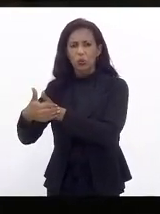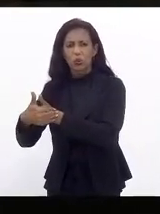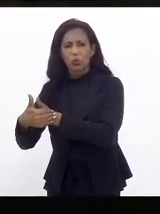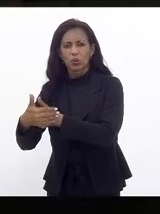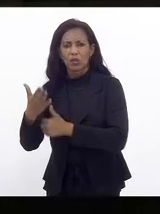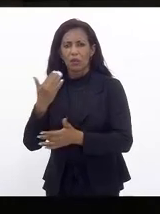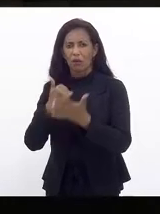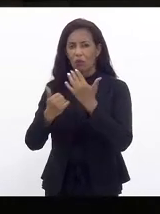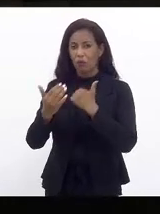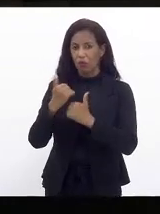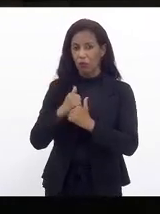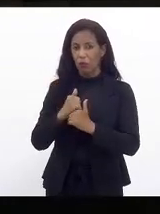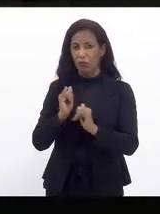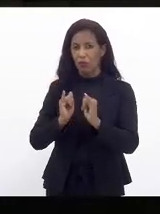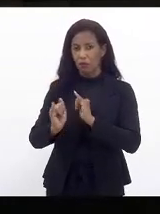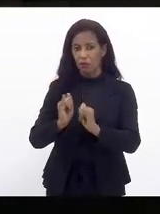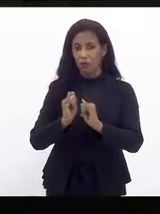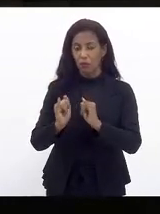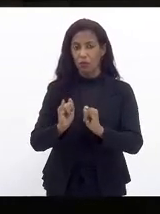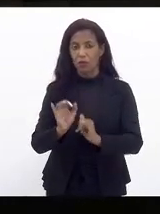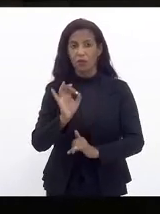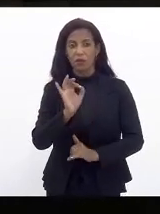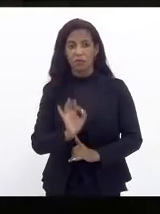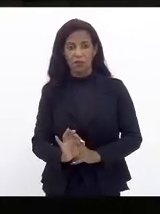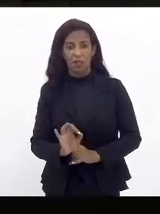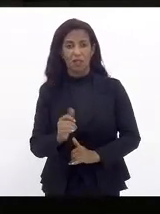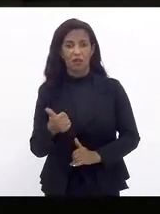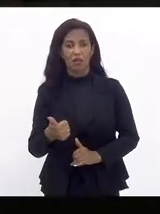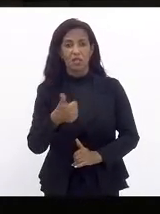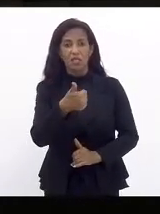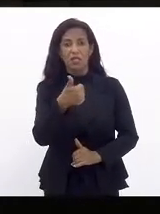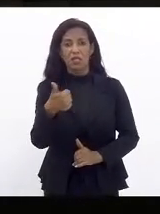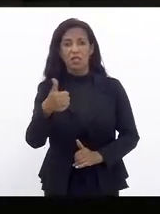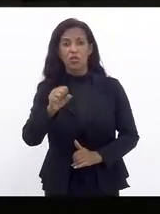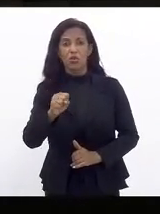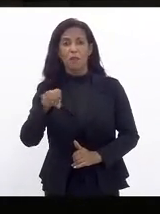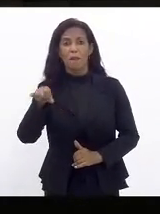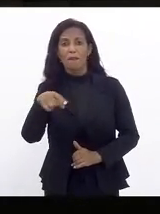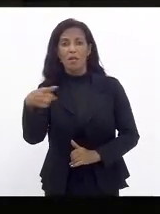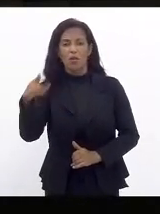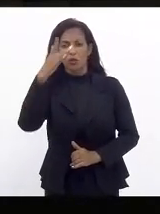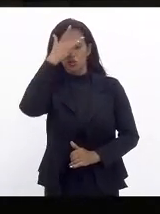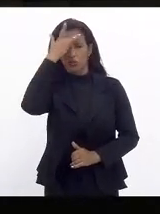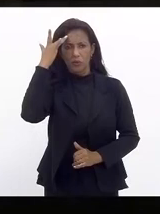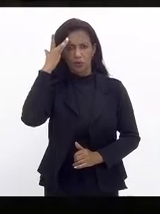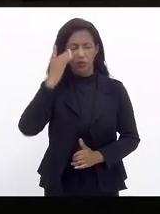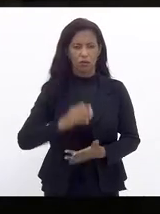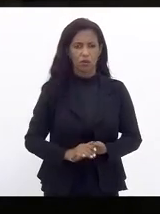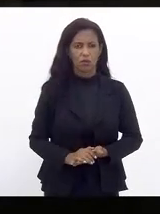fome, o fato é que 118 milhões de pessoas,